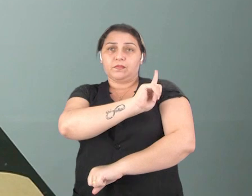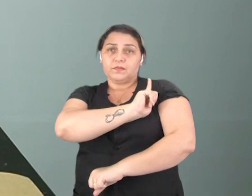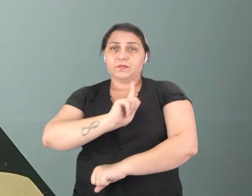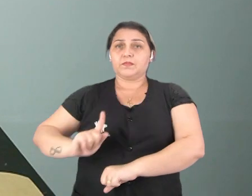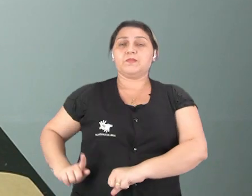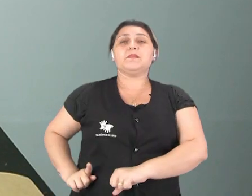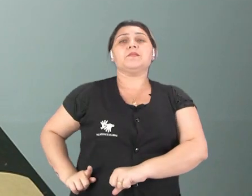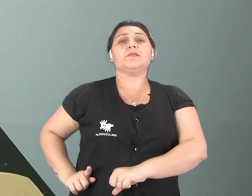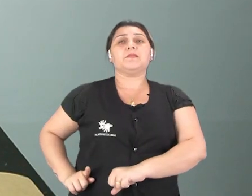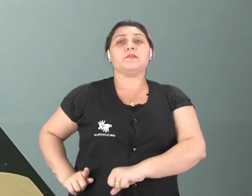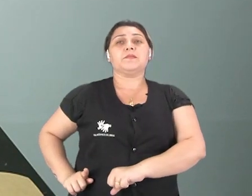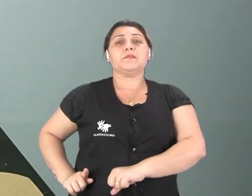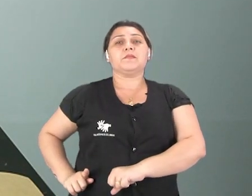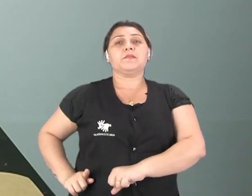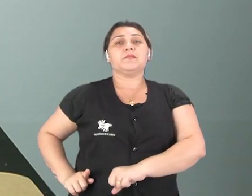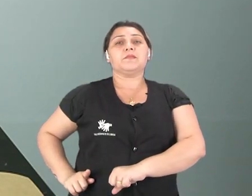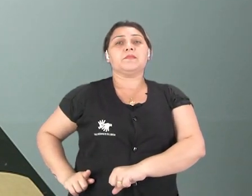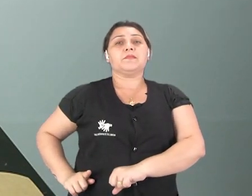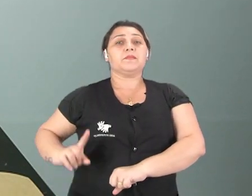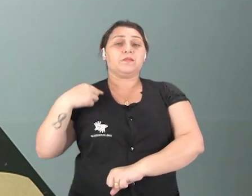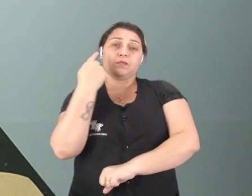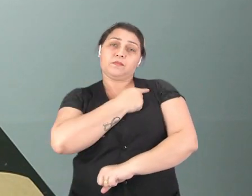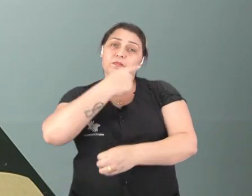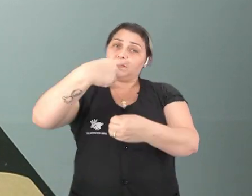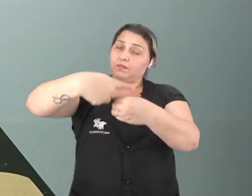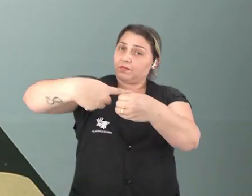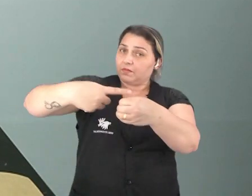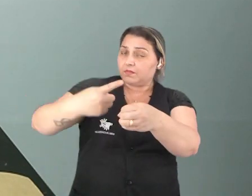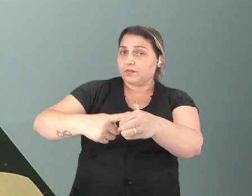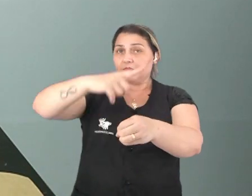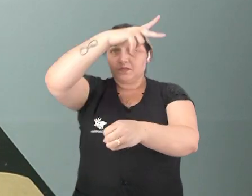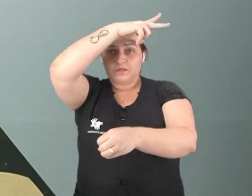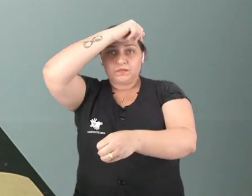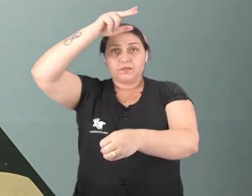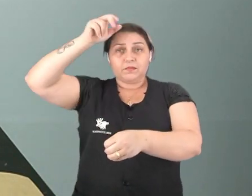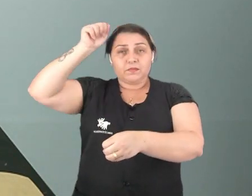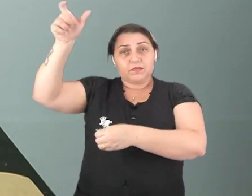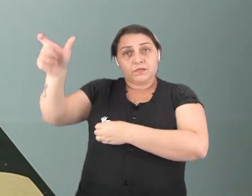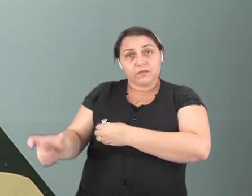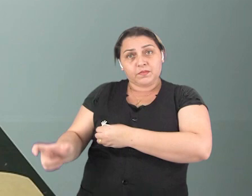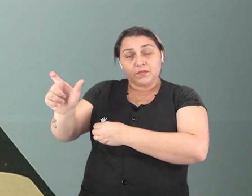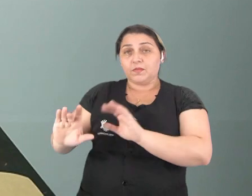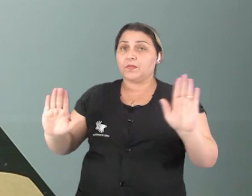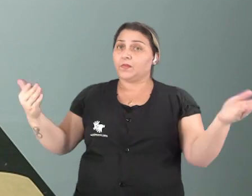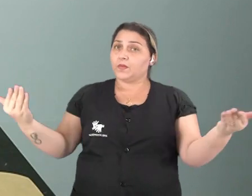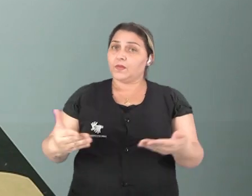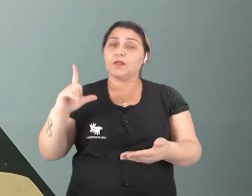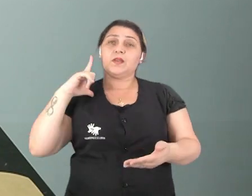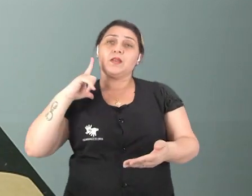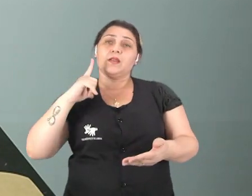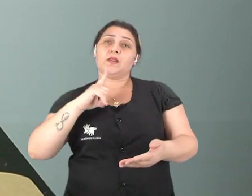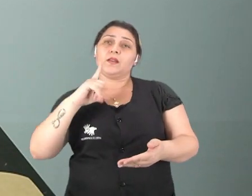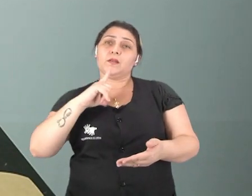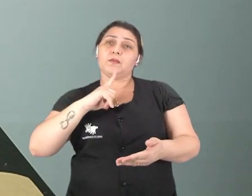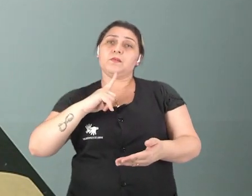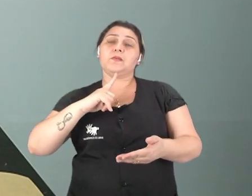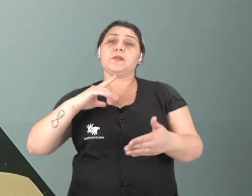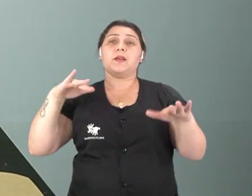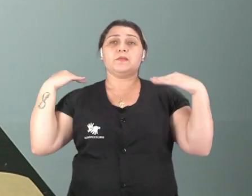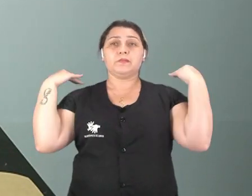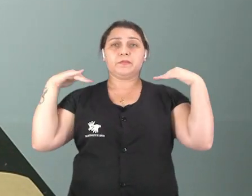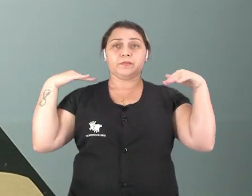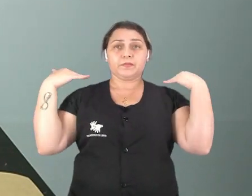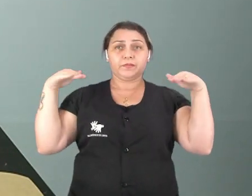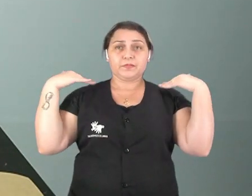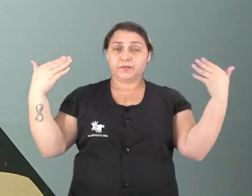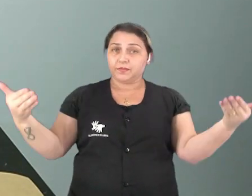para governar o nosso município, que é a prefeita, né? Hoje nós temos a prefeita, né,